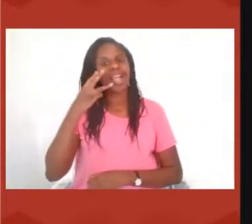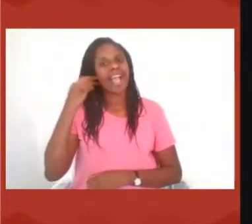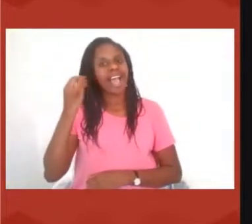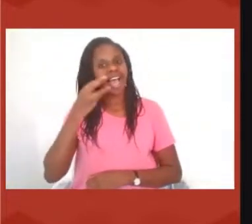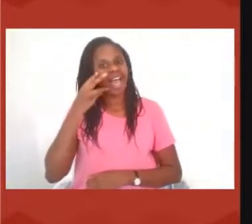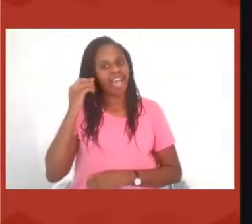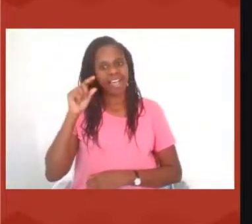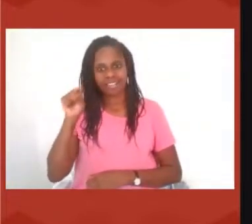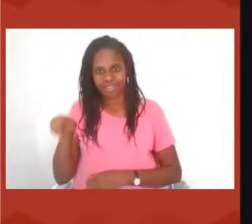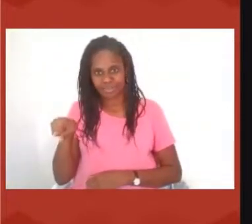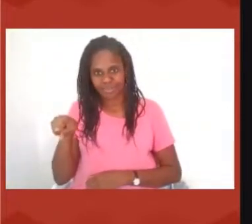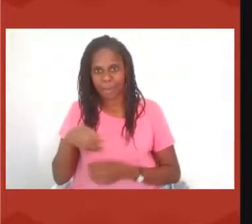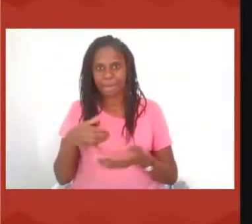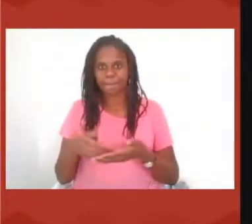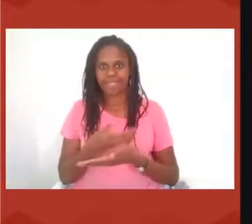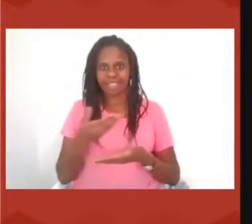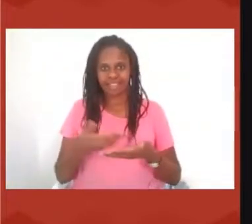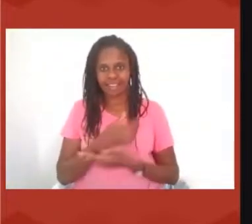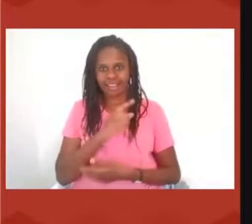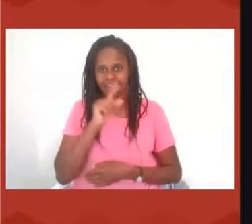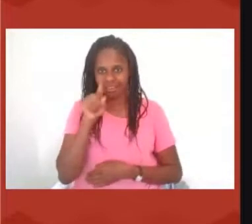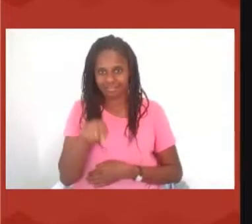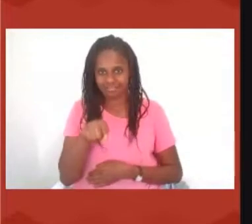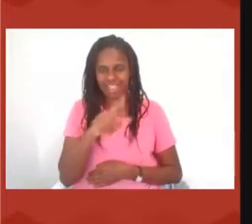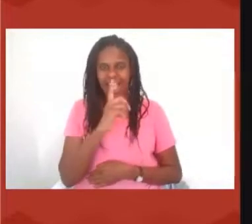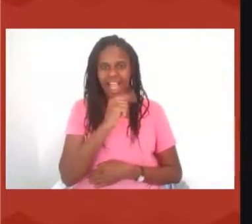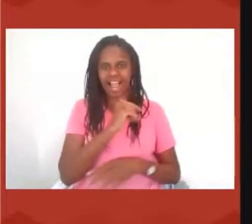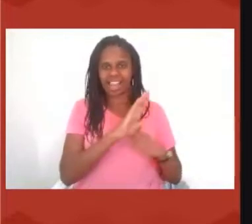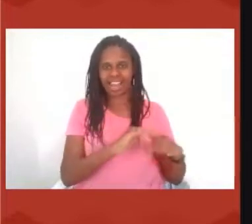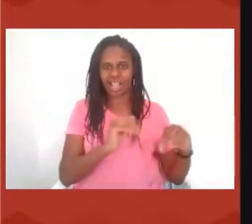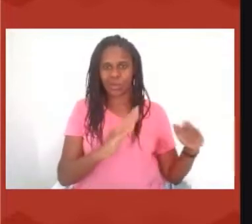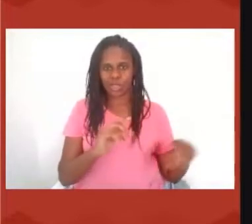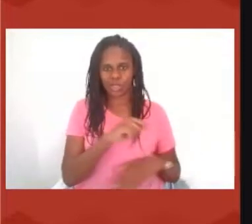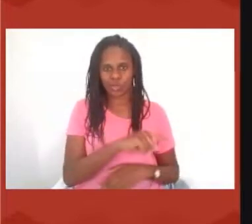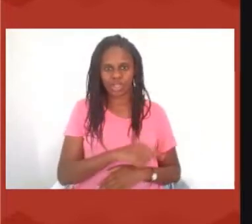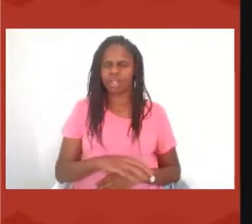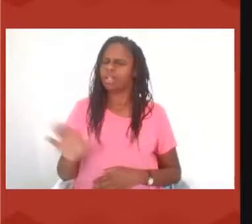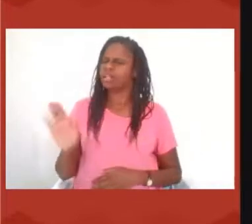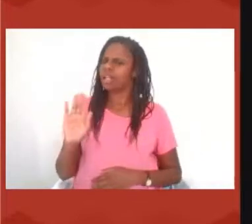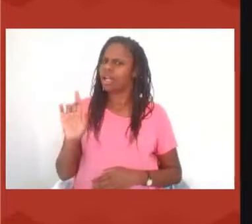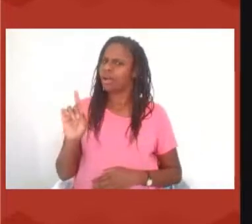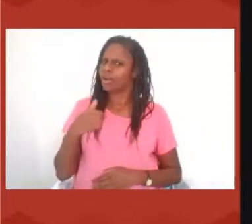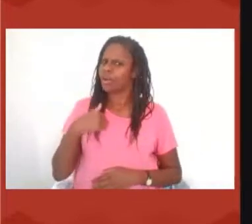do líquido. Não, é, na verdade eu pensei do estado